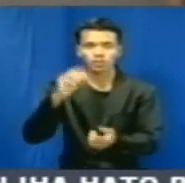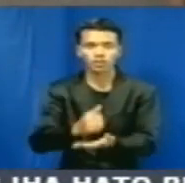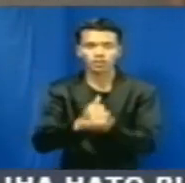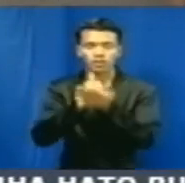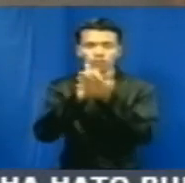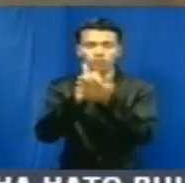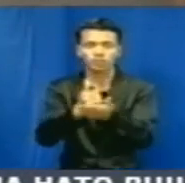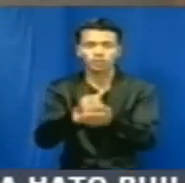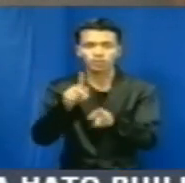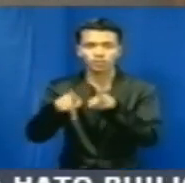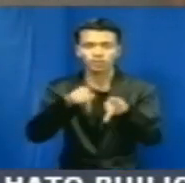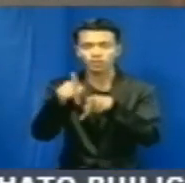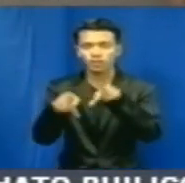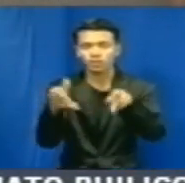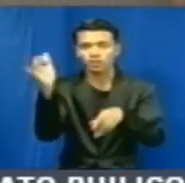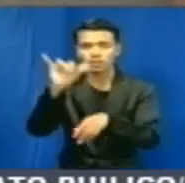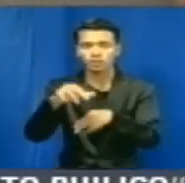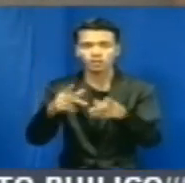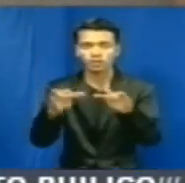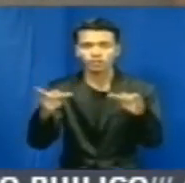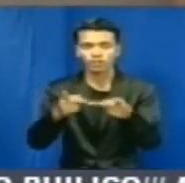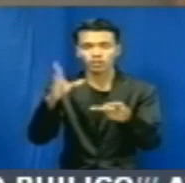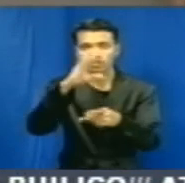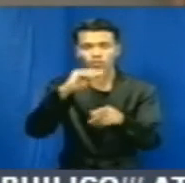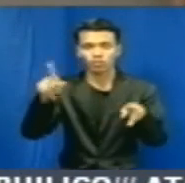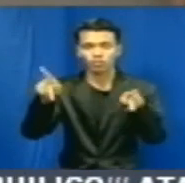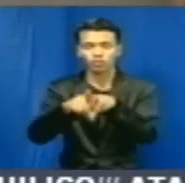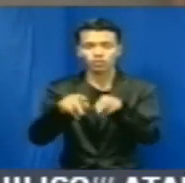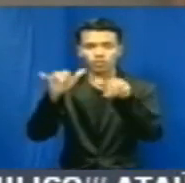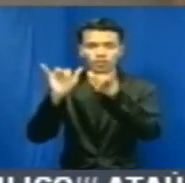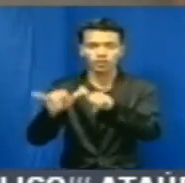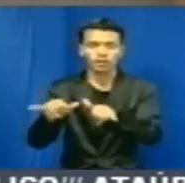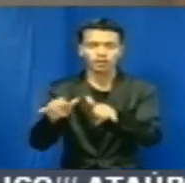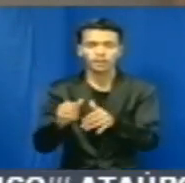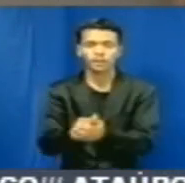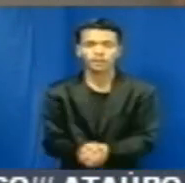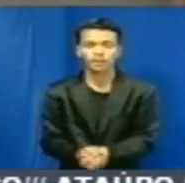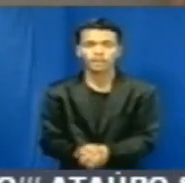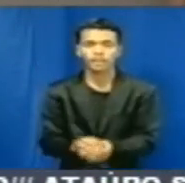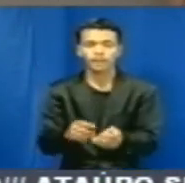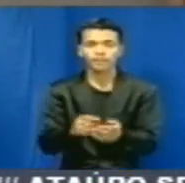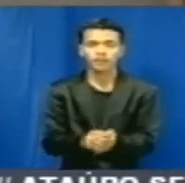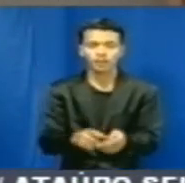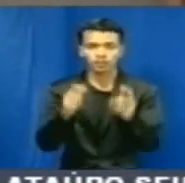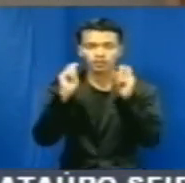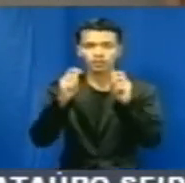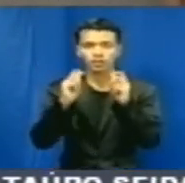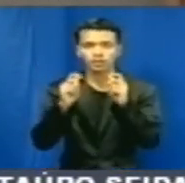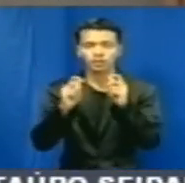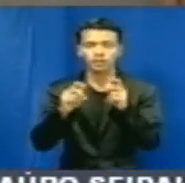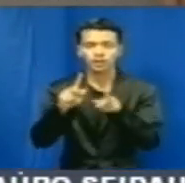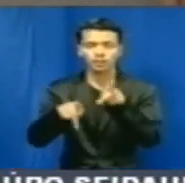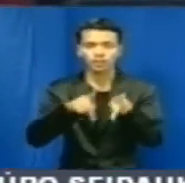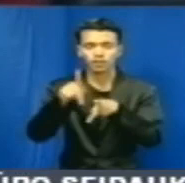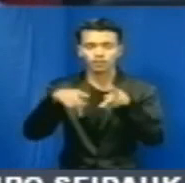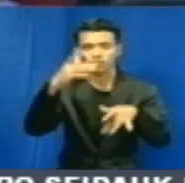tenha comunidade sira e a fatiga posto de referência de sira e lava atendimento de liuba a la testa vai na isso vai ser mais sira conselhia